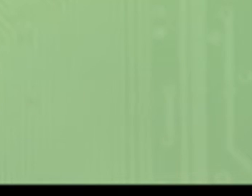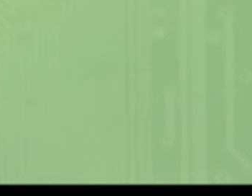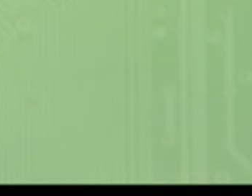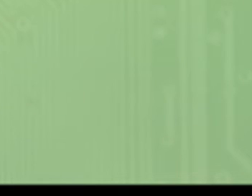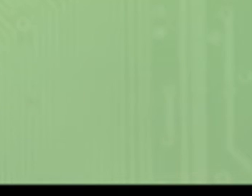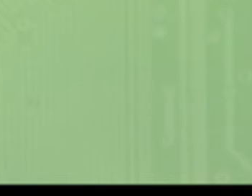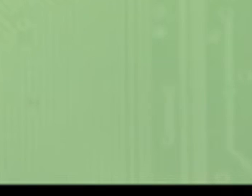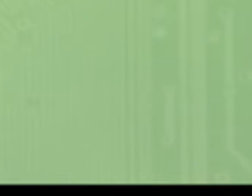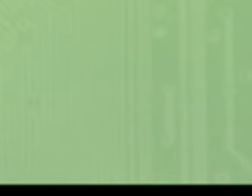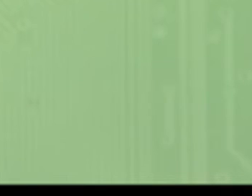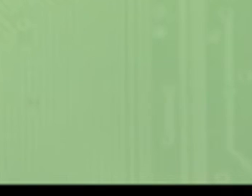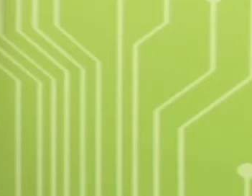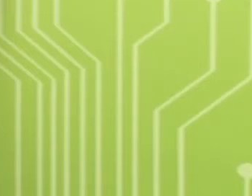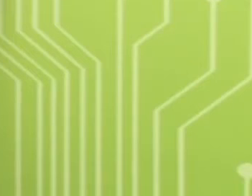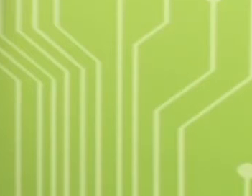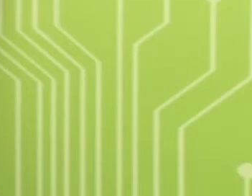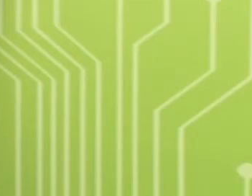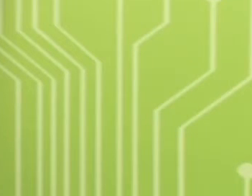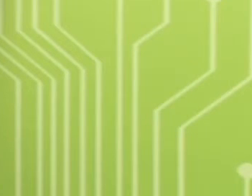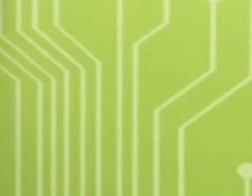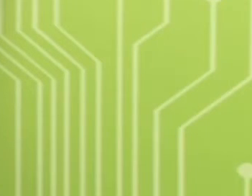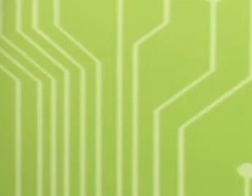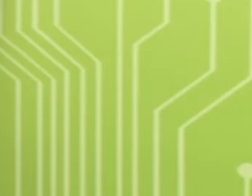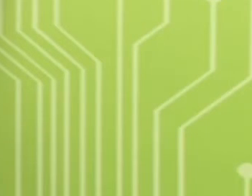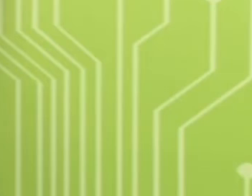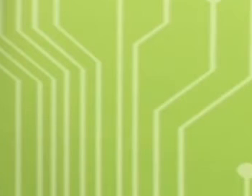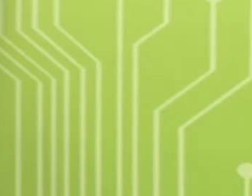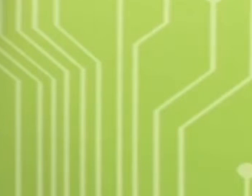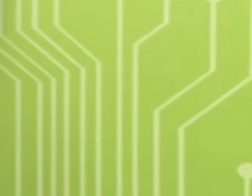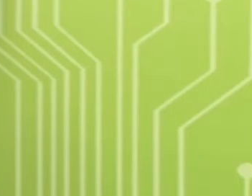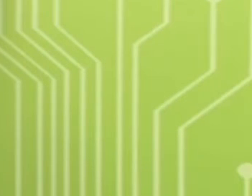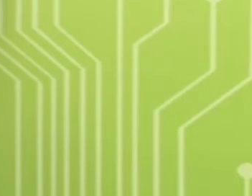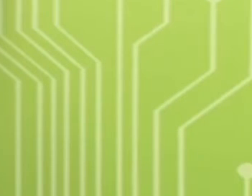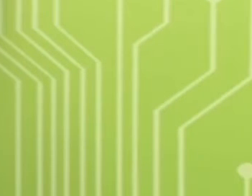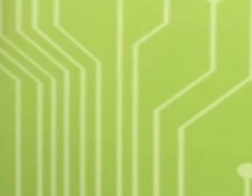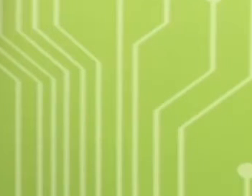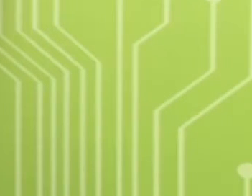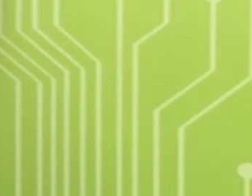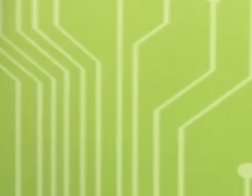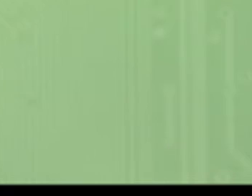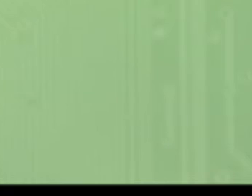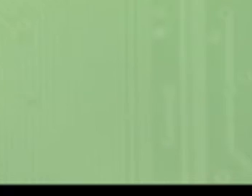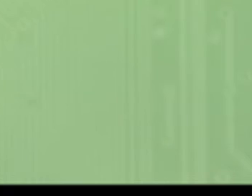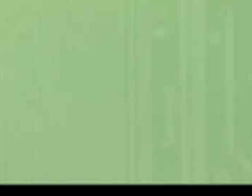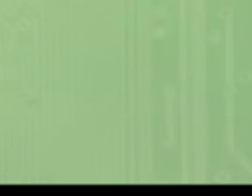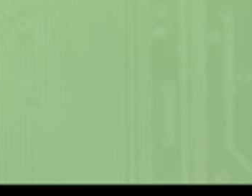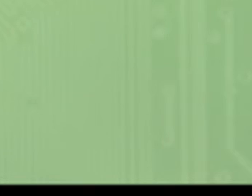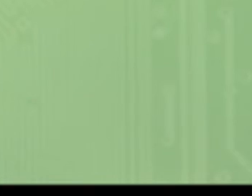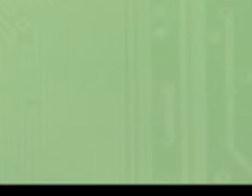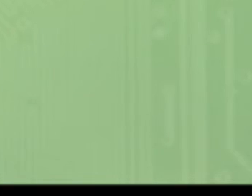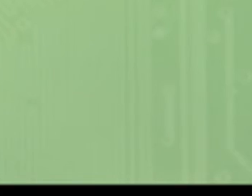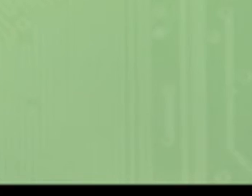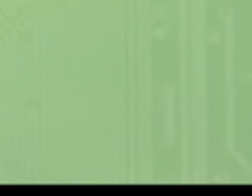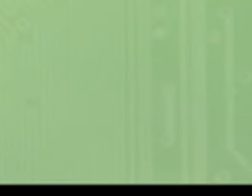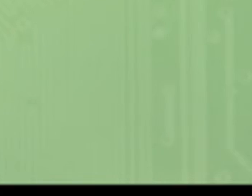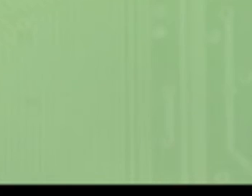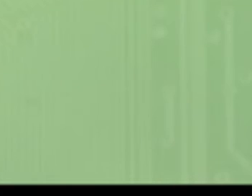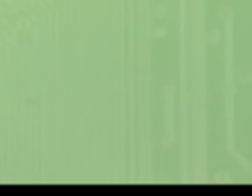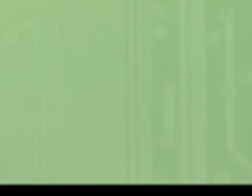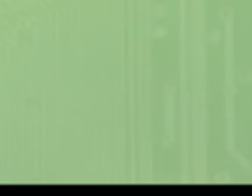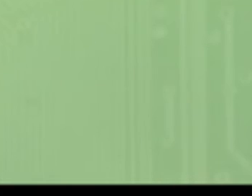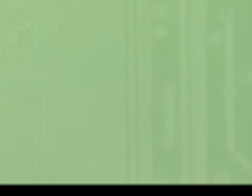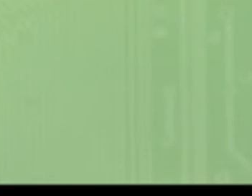Ok, então vamos às questões propostas, ok? Espero que cada um de vocês tenham lido o